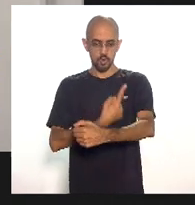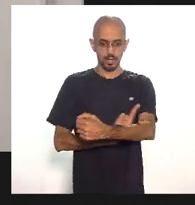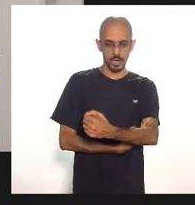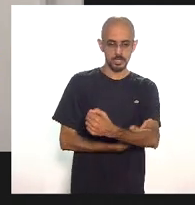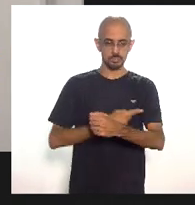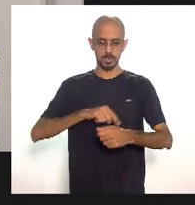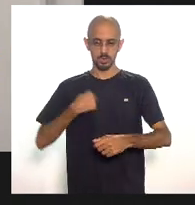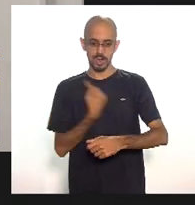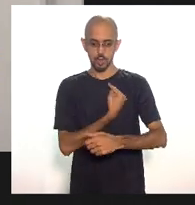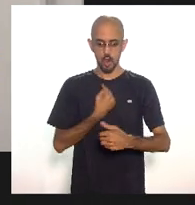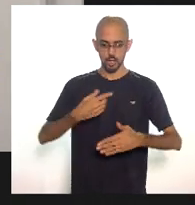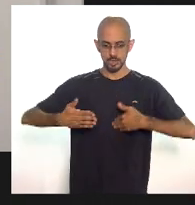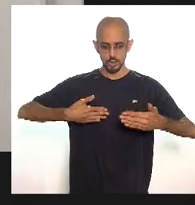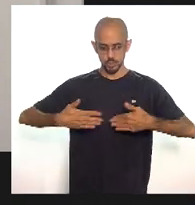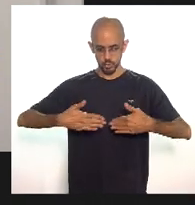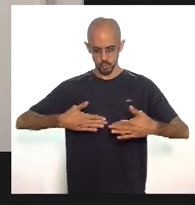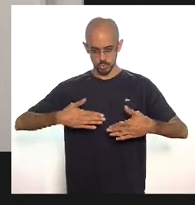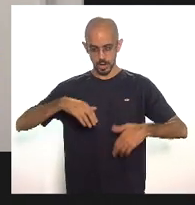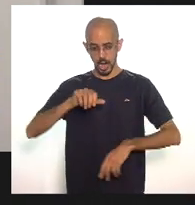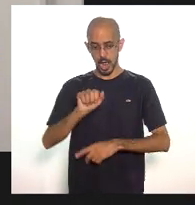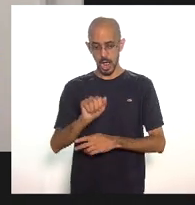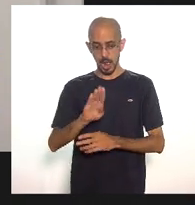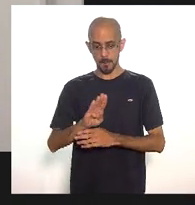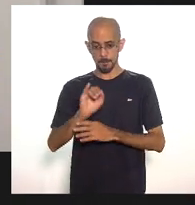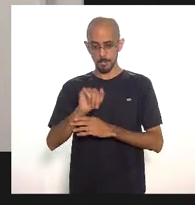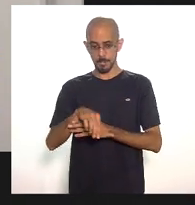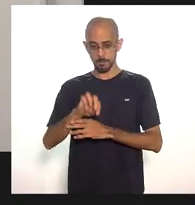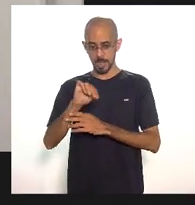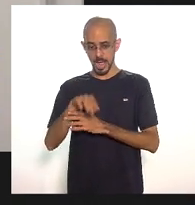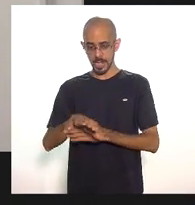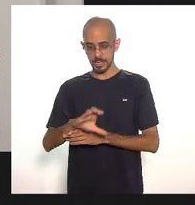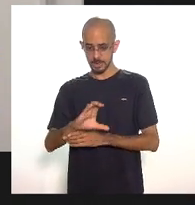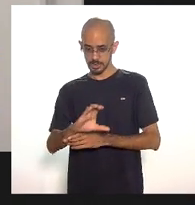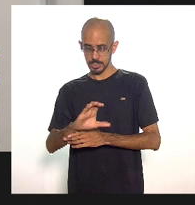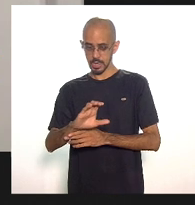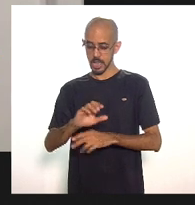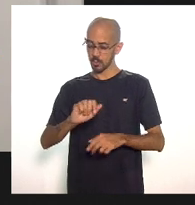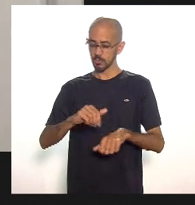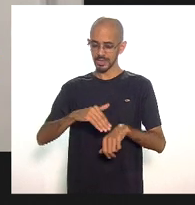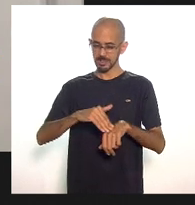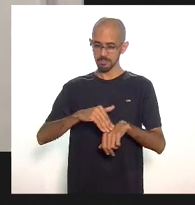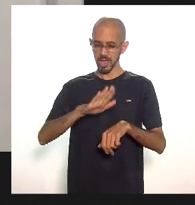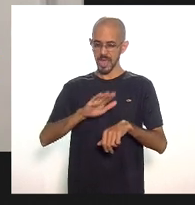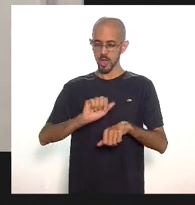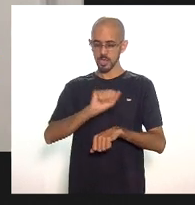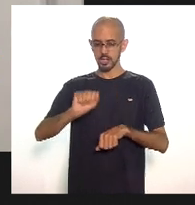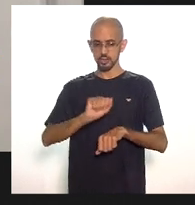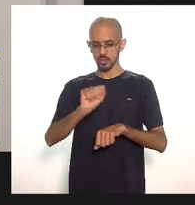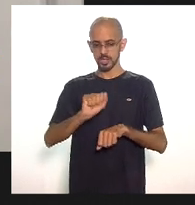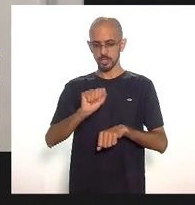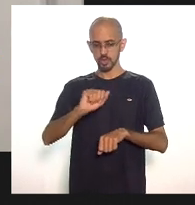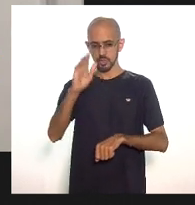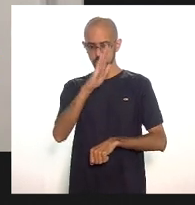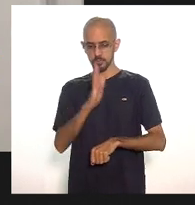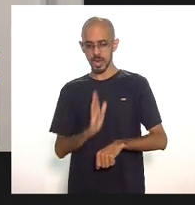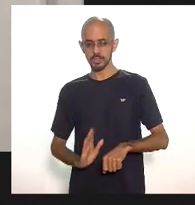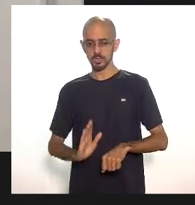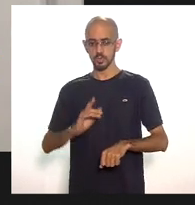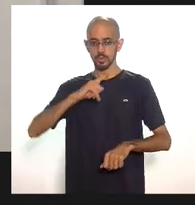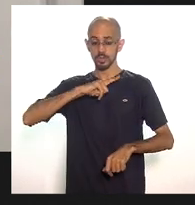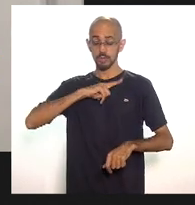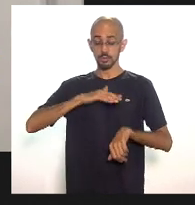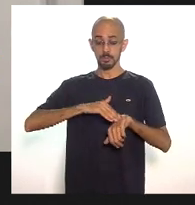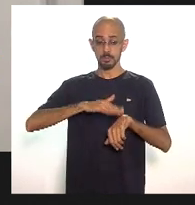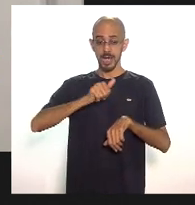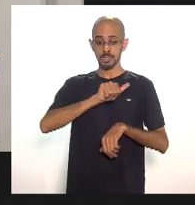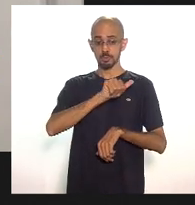nossa indústria. A ABIMAC é uma das maiores associações industriais do país, e temos mais de